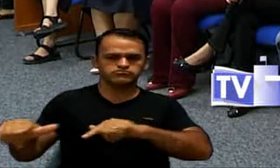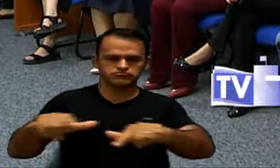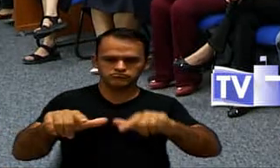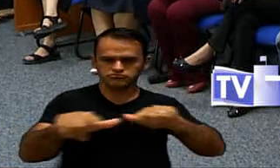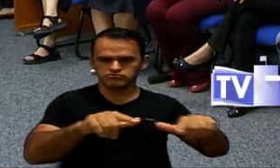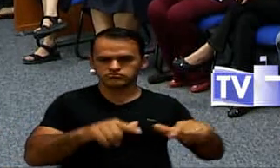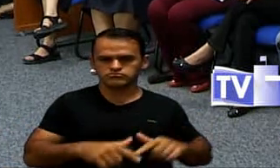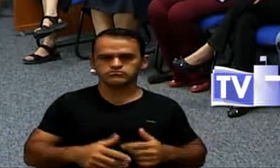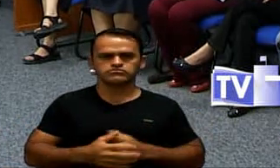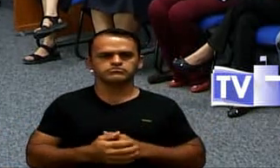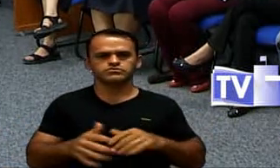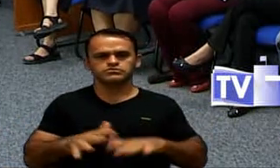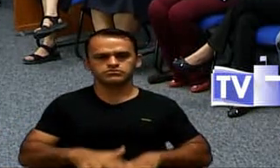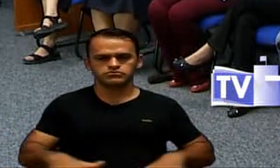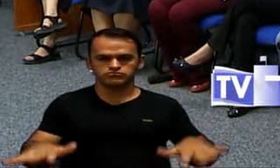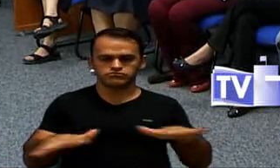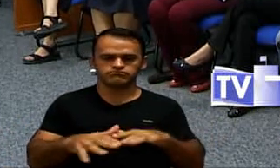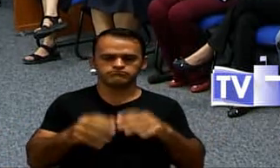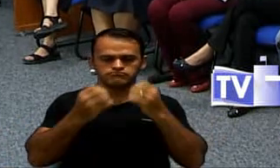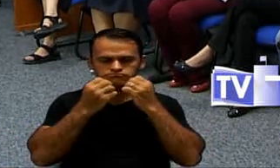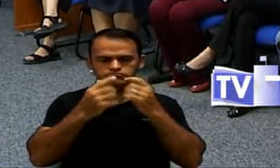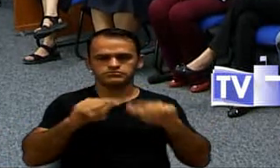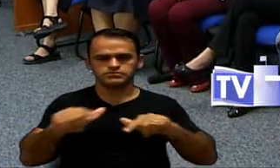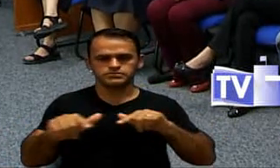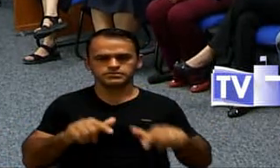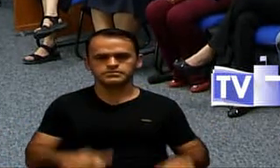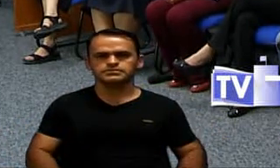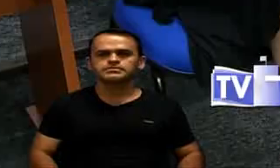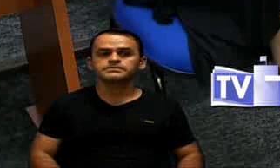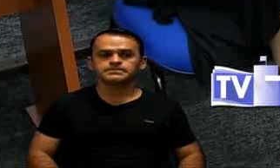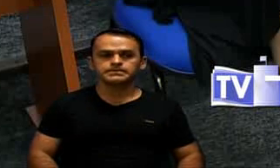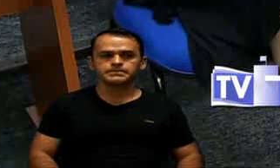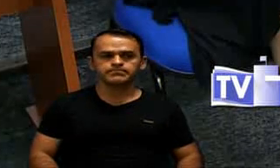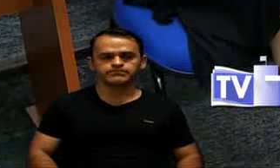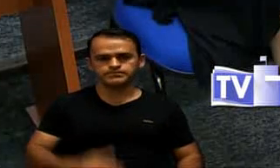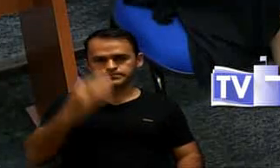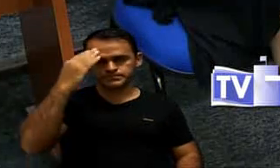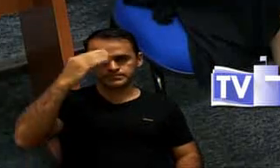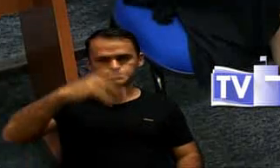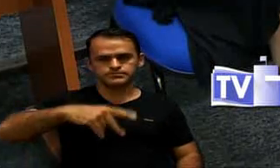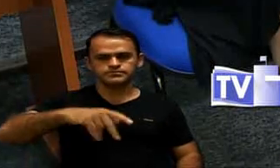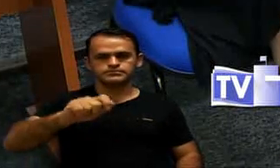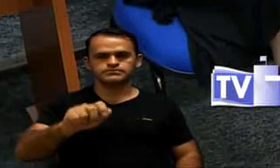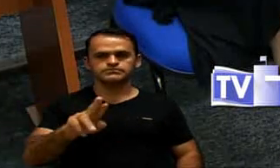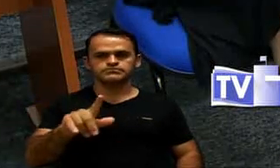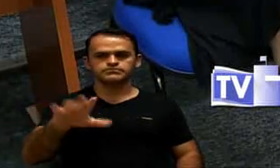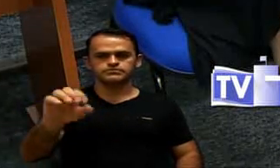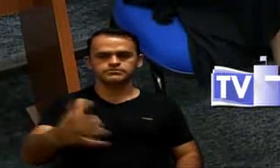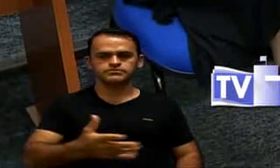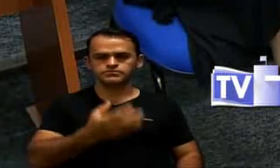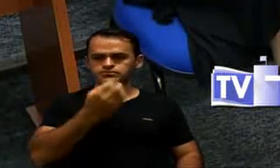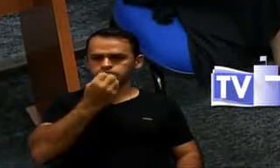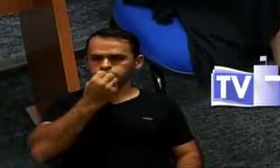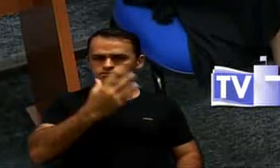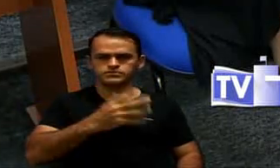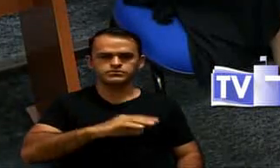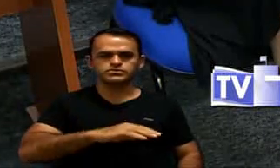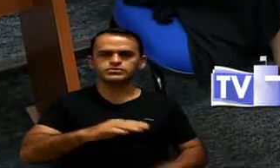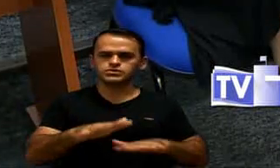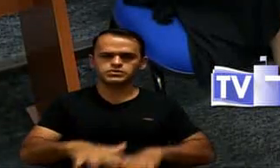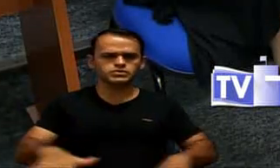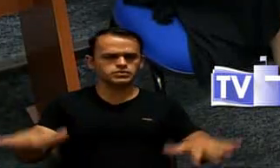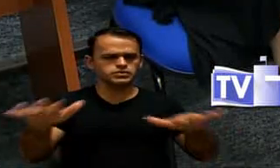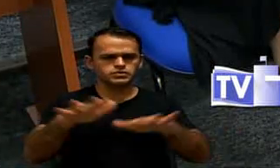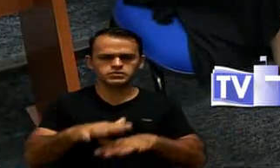dessa noite. A todos, um bom trabalho. Obrigada, Paulo. Boa noite a todas e